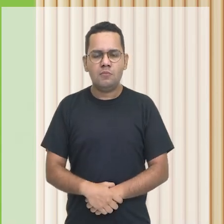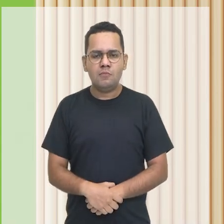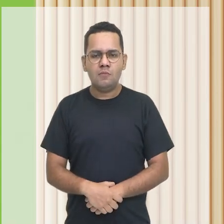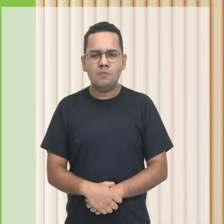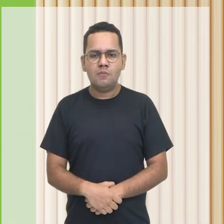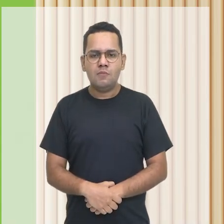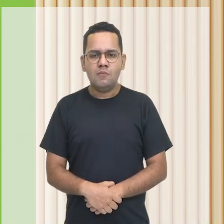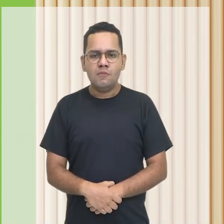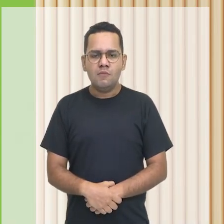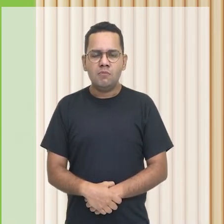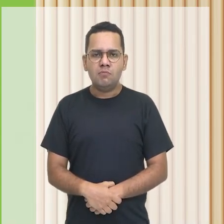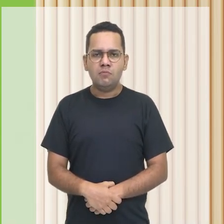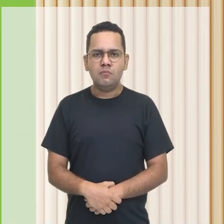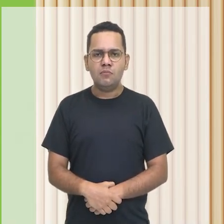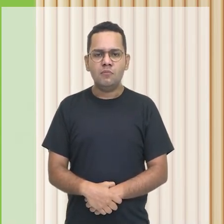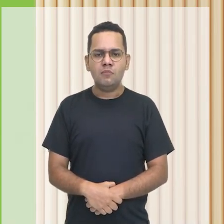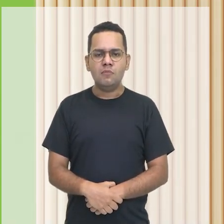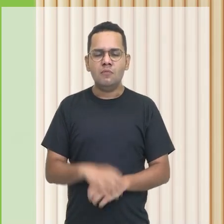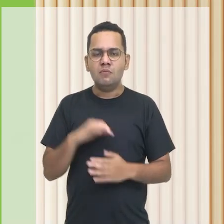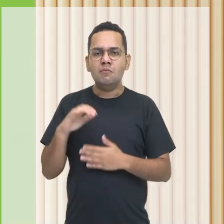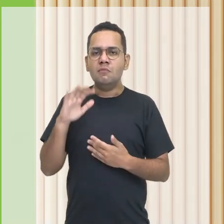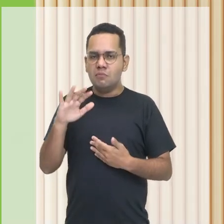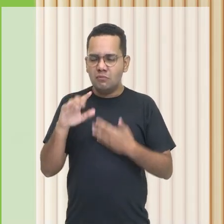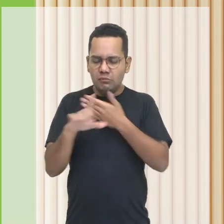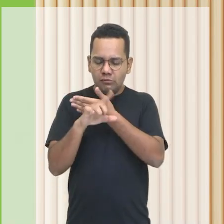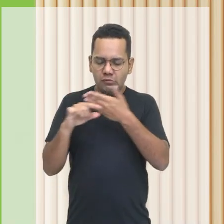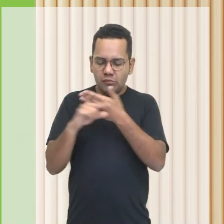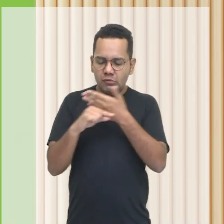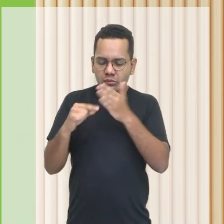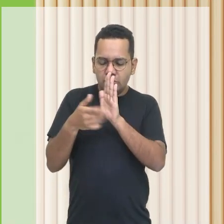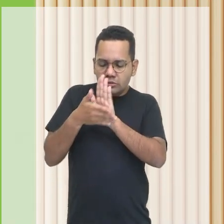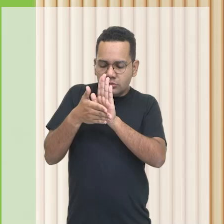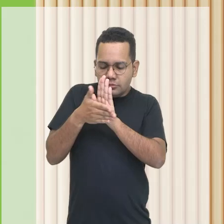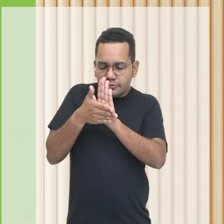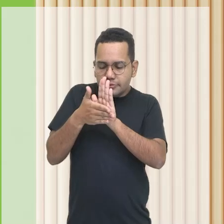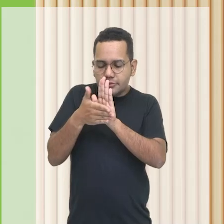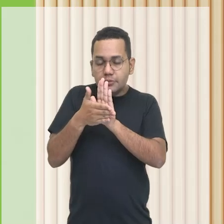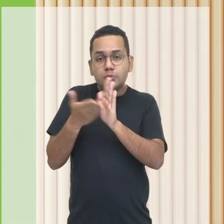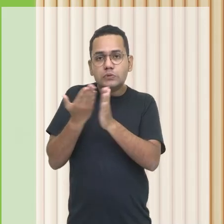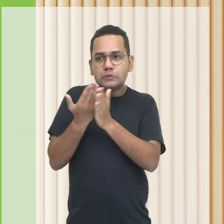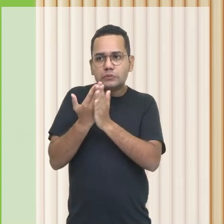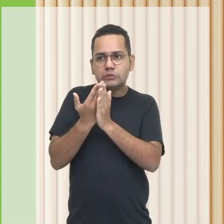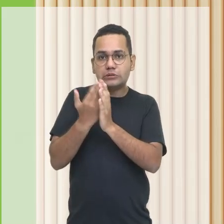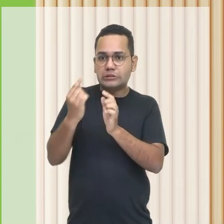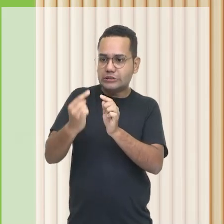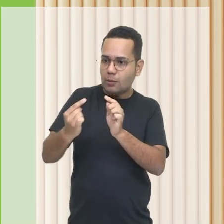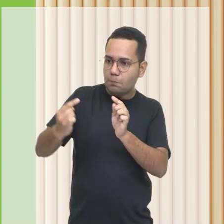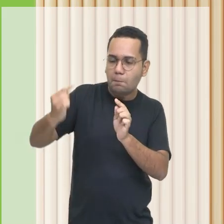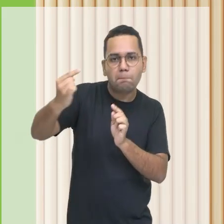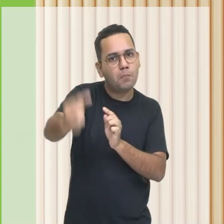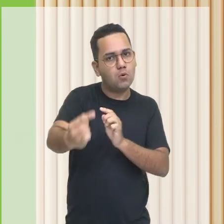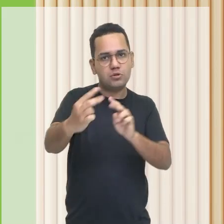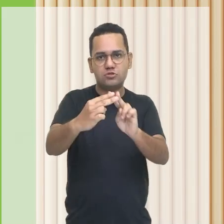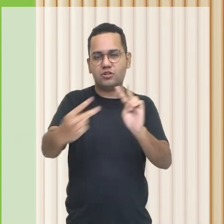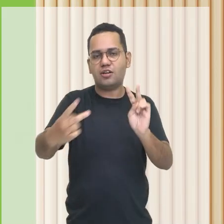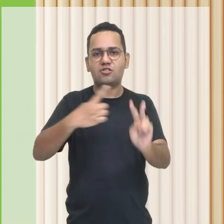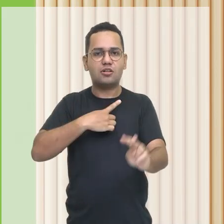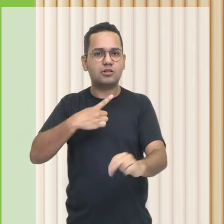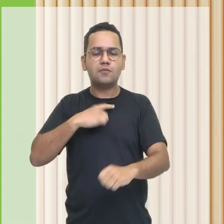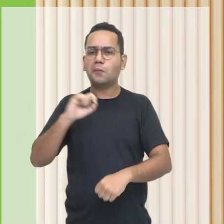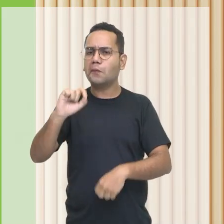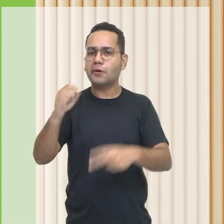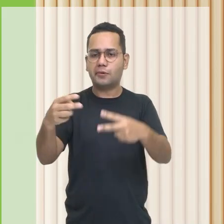que quando Darwin publicou o seu estudo, a genética veio depois. Mendel apareceu com